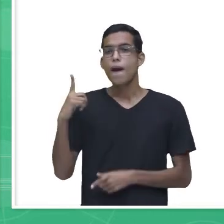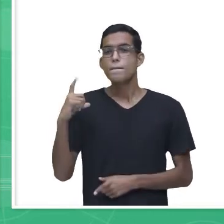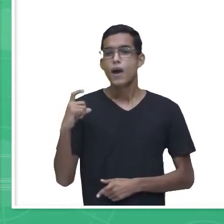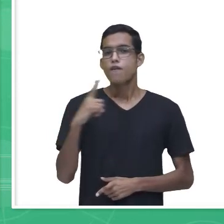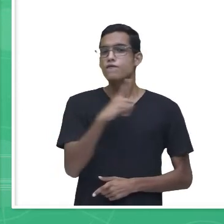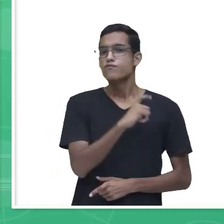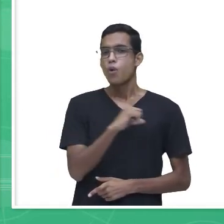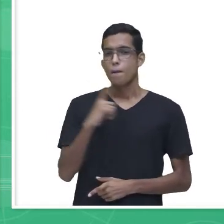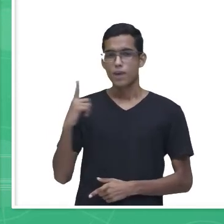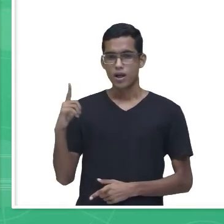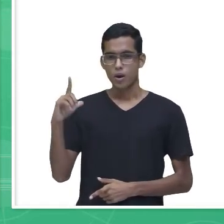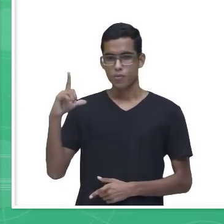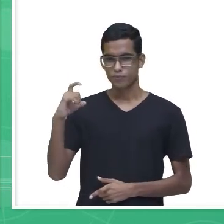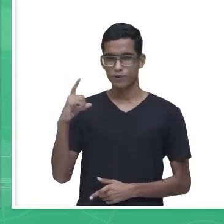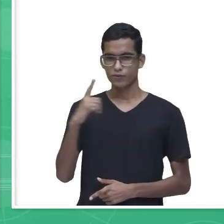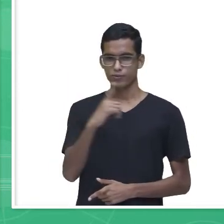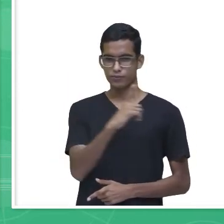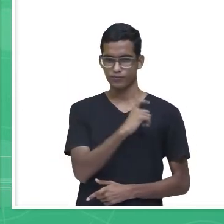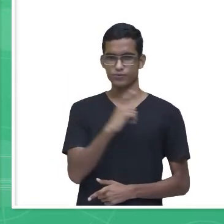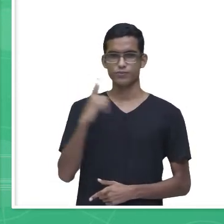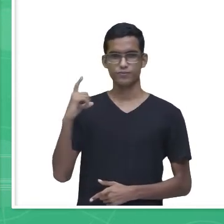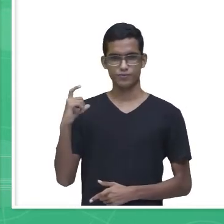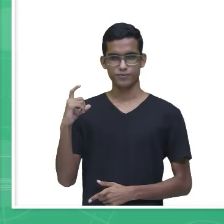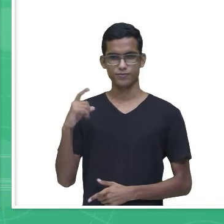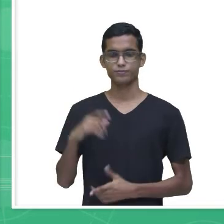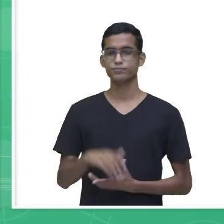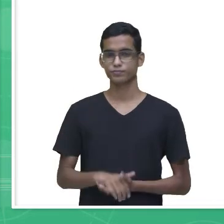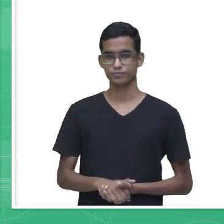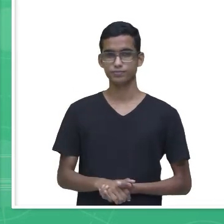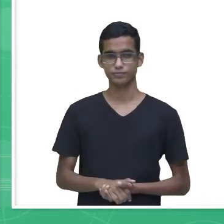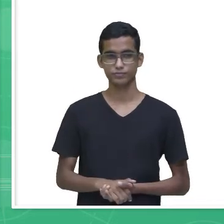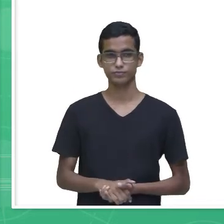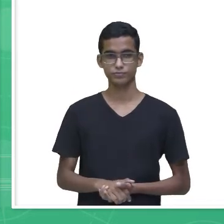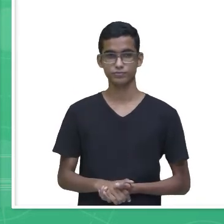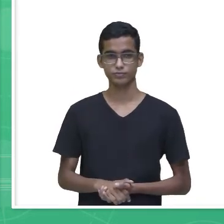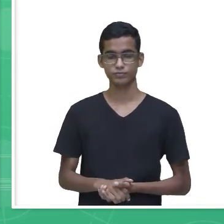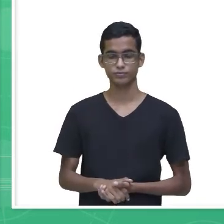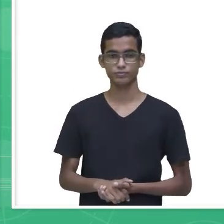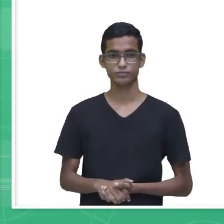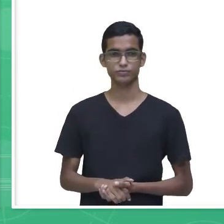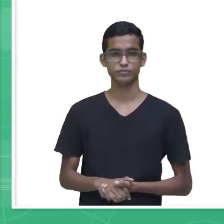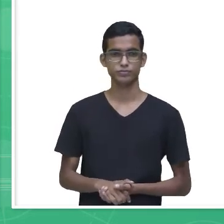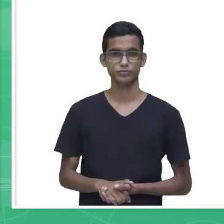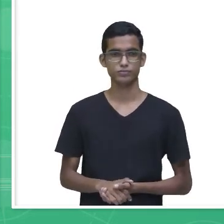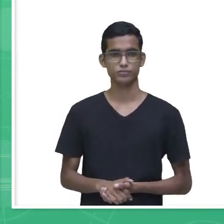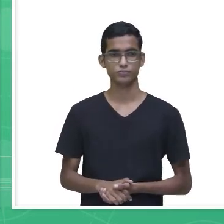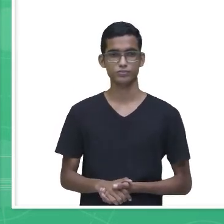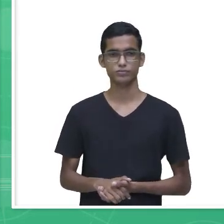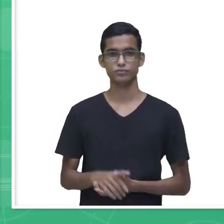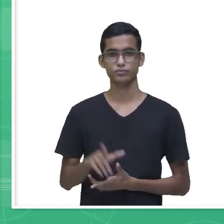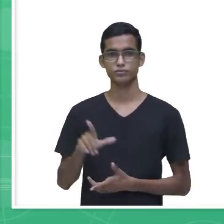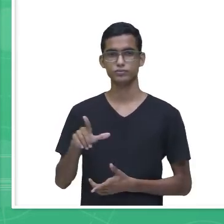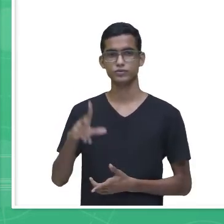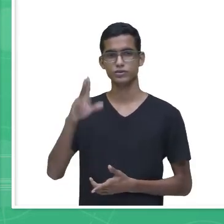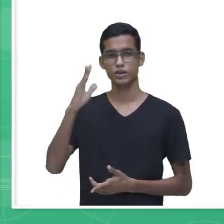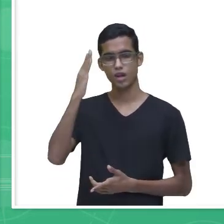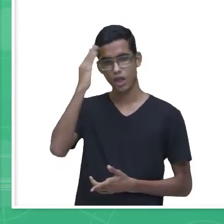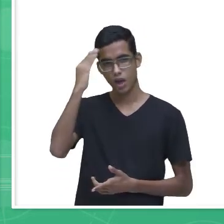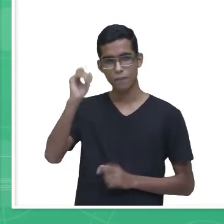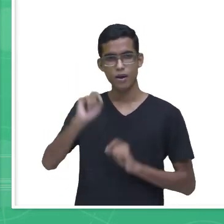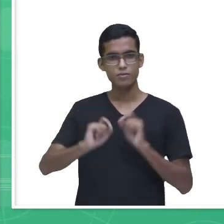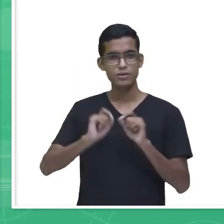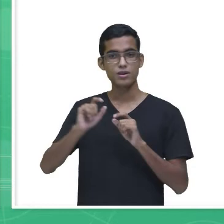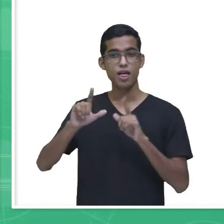primeira, né, você já sabe que é fragrante. Então, a gente sabe que a letra A, que